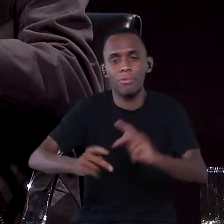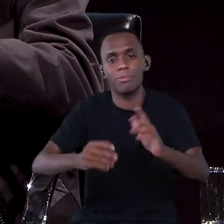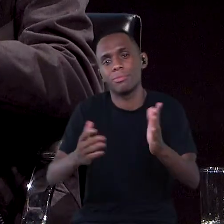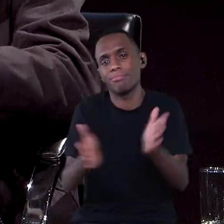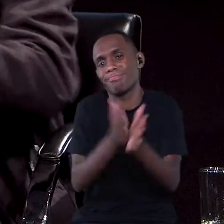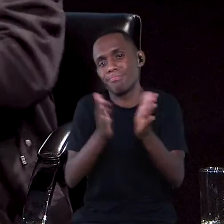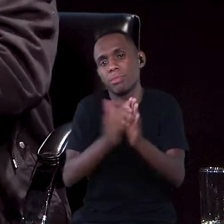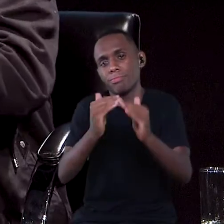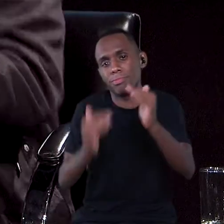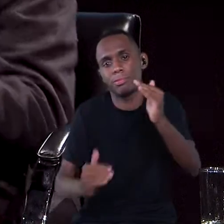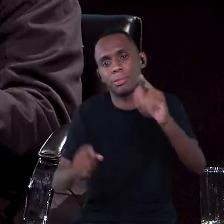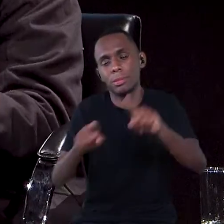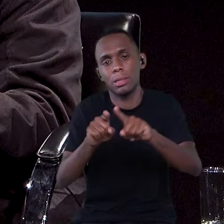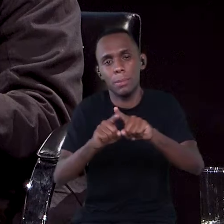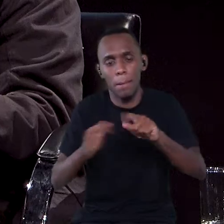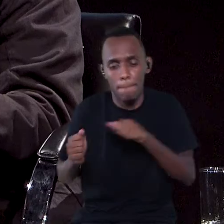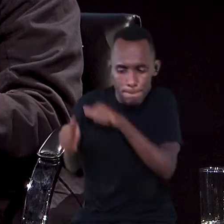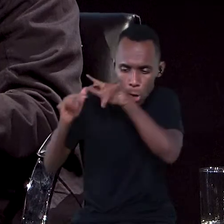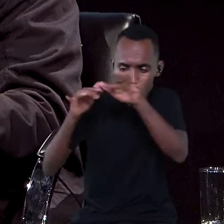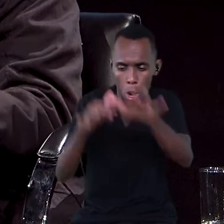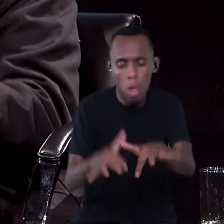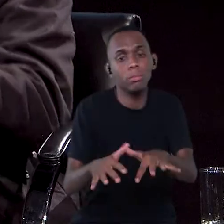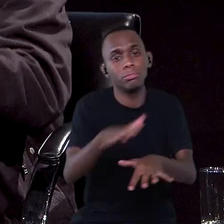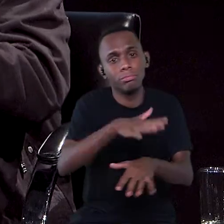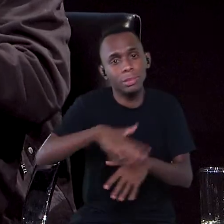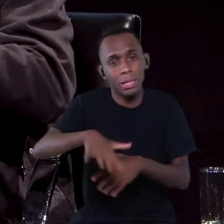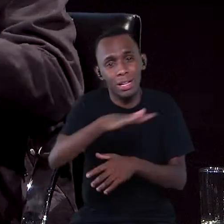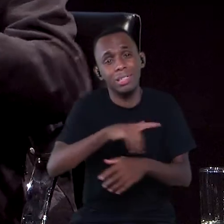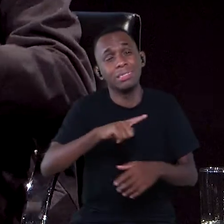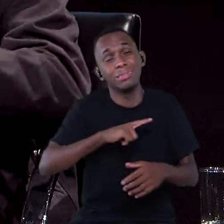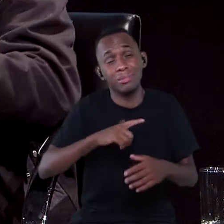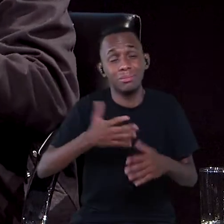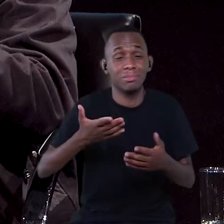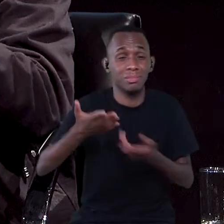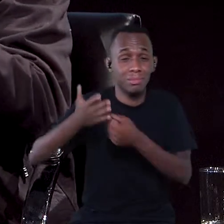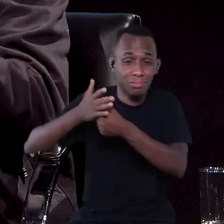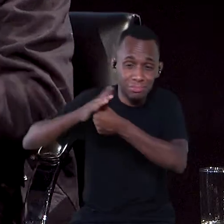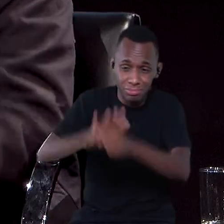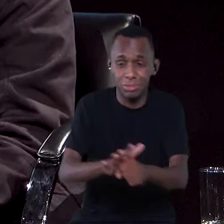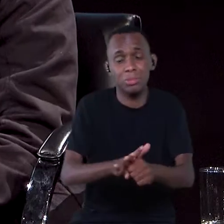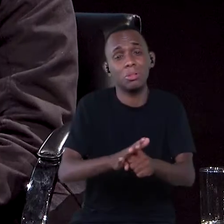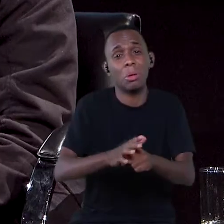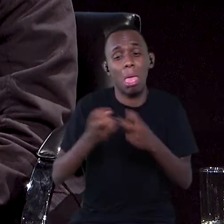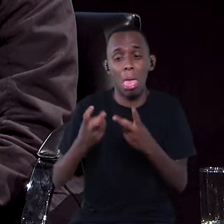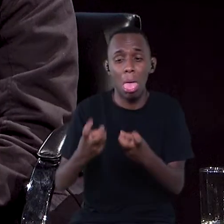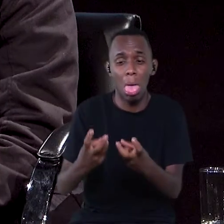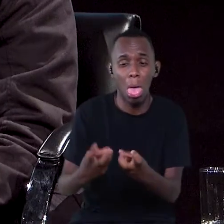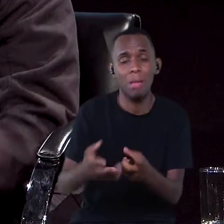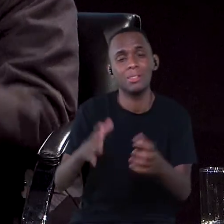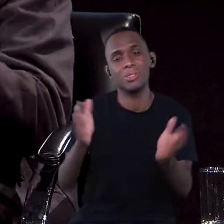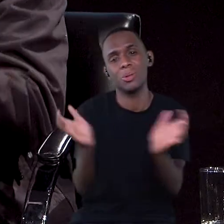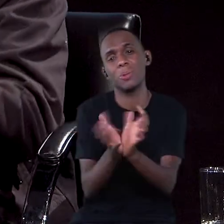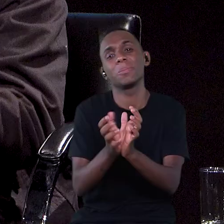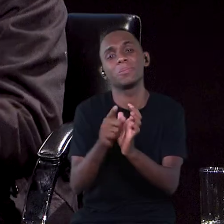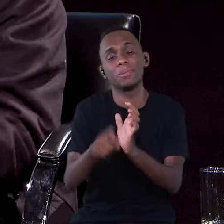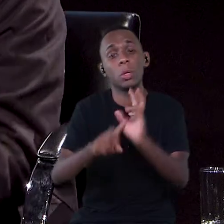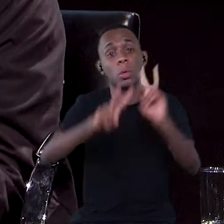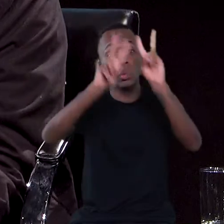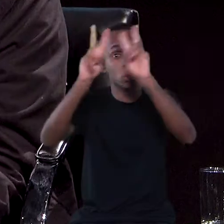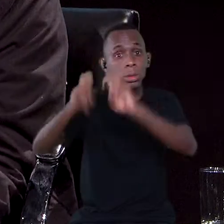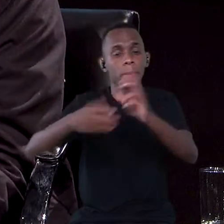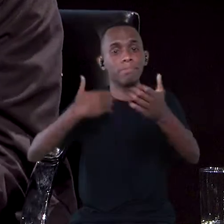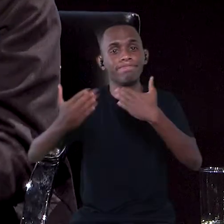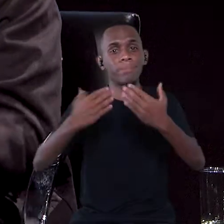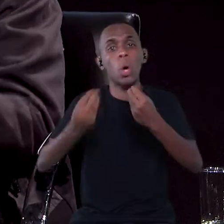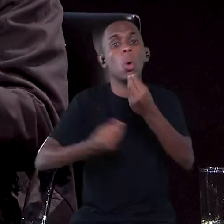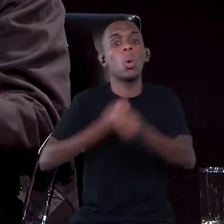renda e ocupação do território. Essas populações são excluídas, são exploradas. Então, um dos temas discutidos é